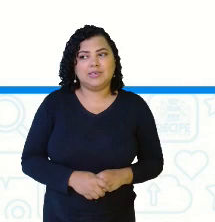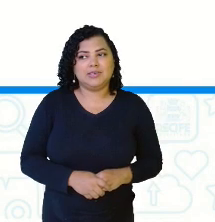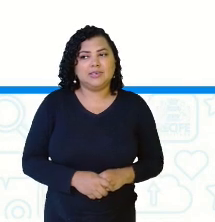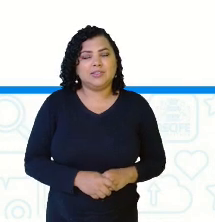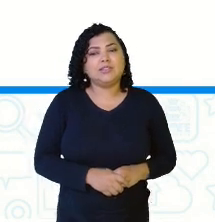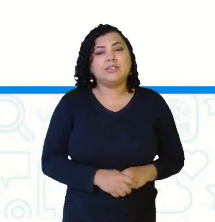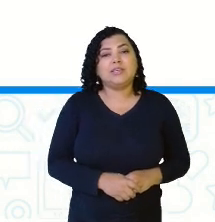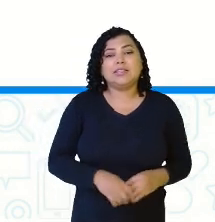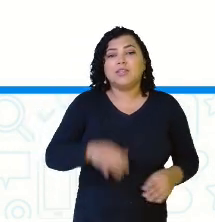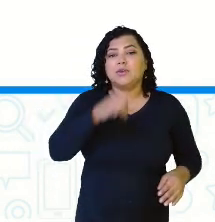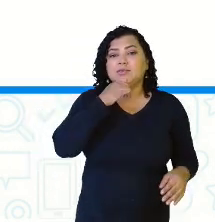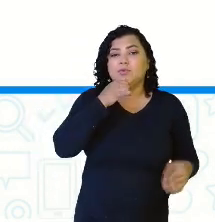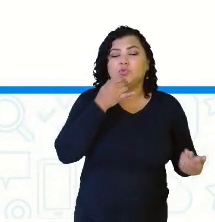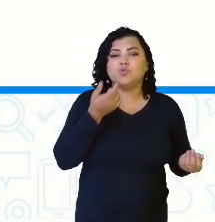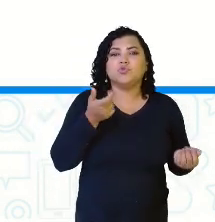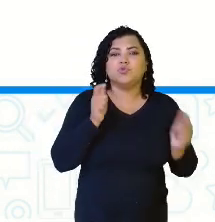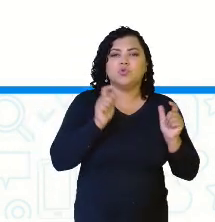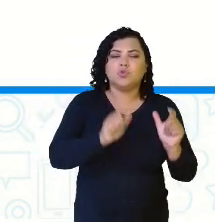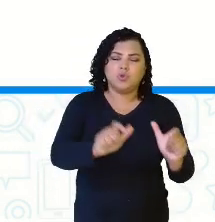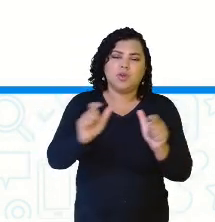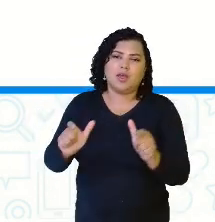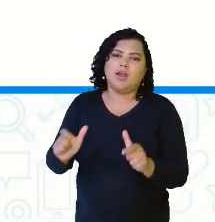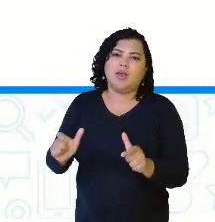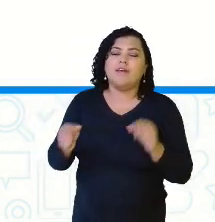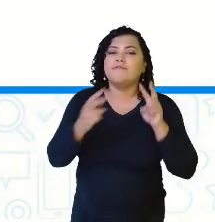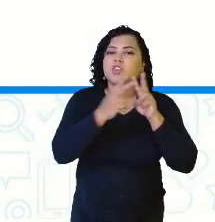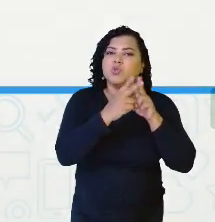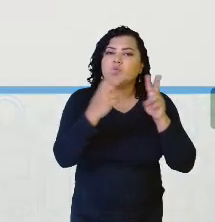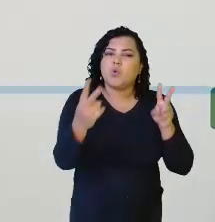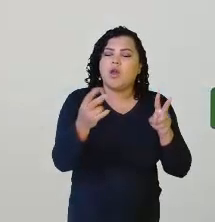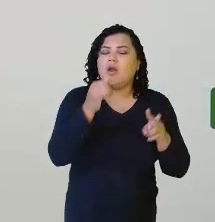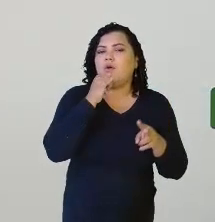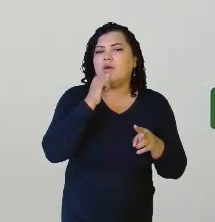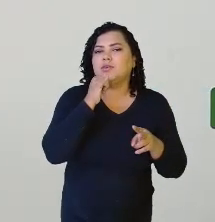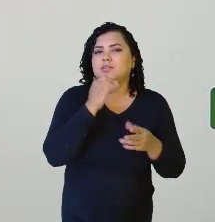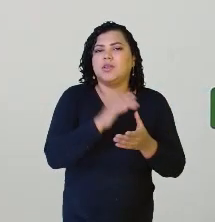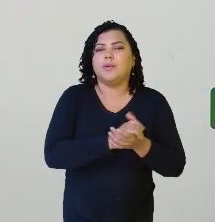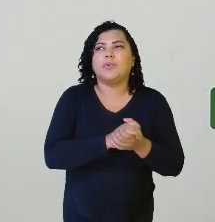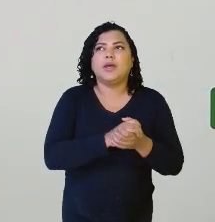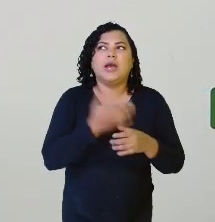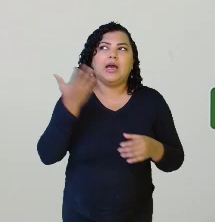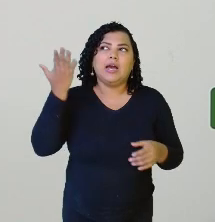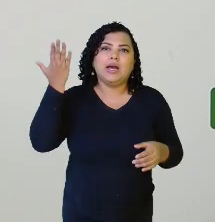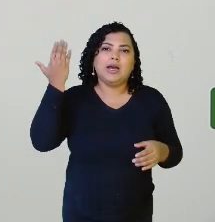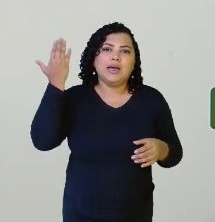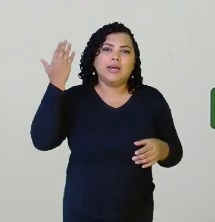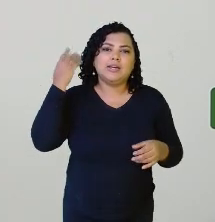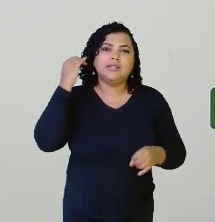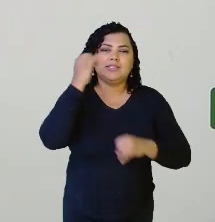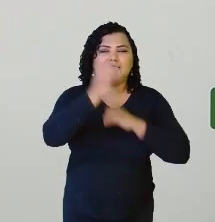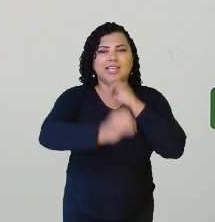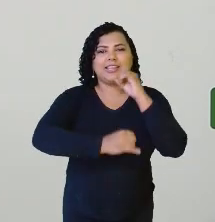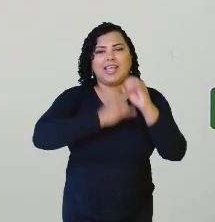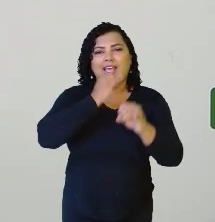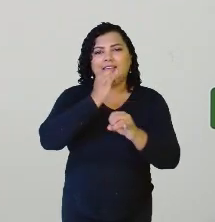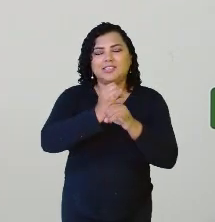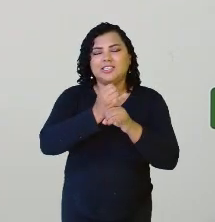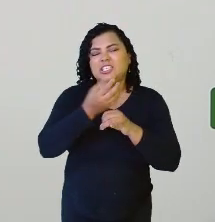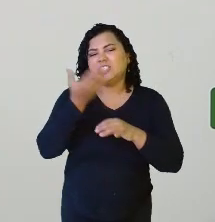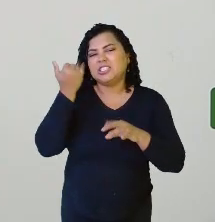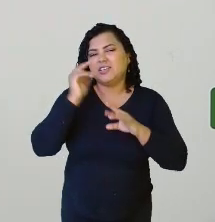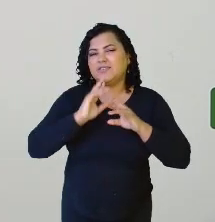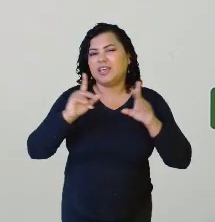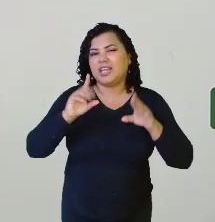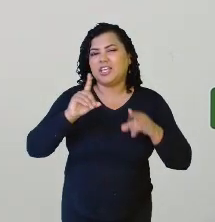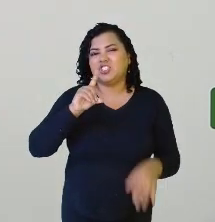dos ambientes virtuais. Então, quais são esses ambientes virtuais? Era a antiga internet de escada, né? Então,